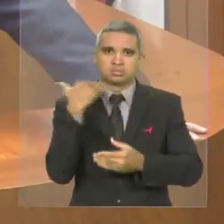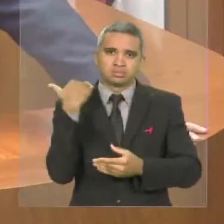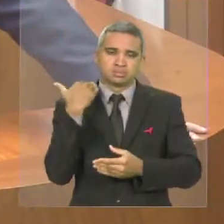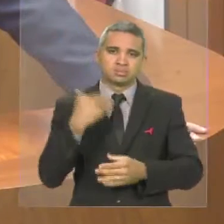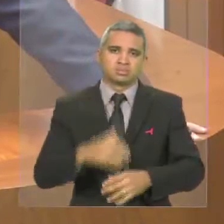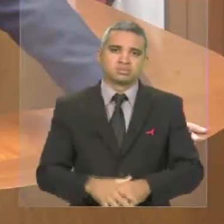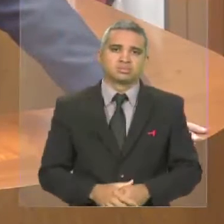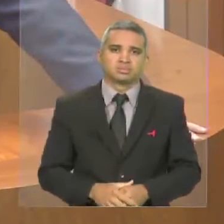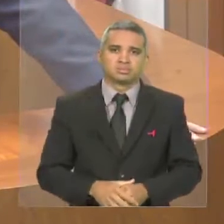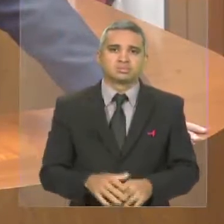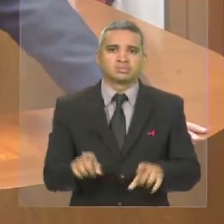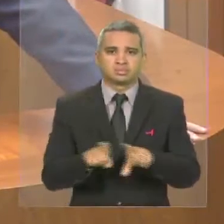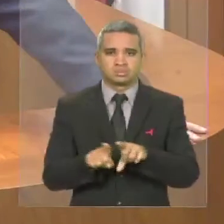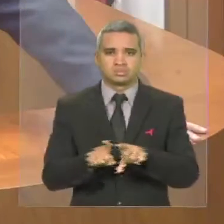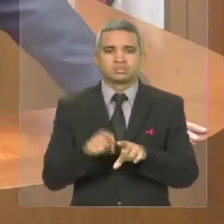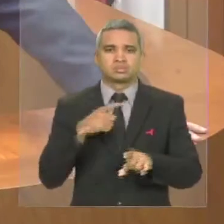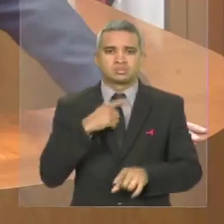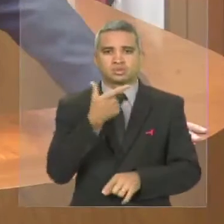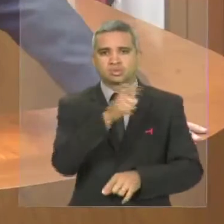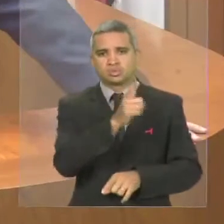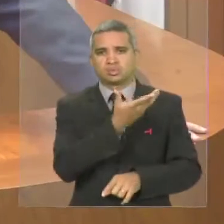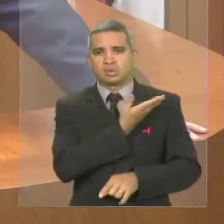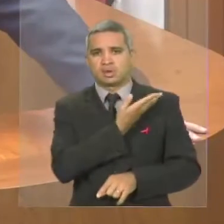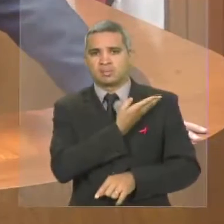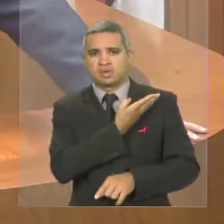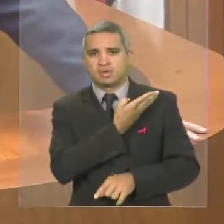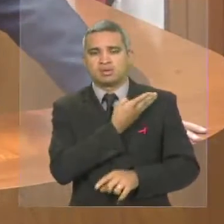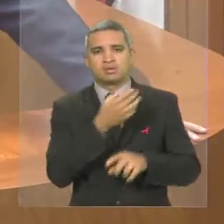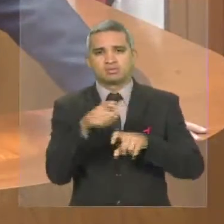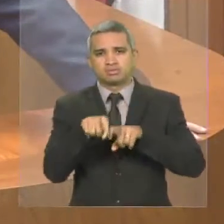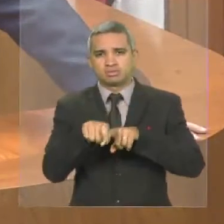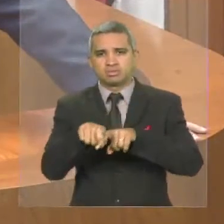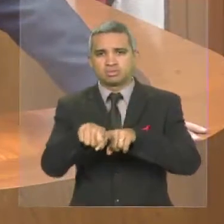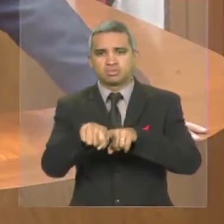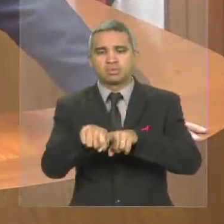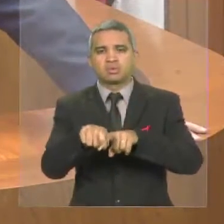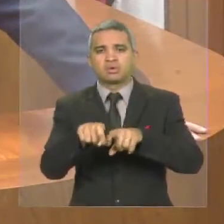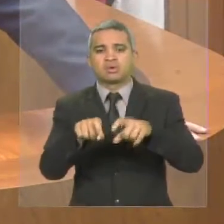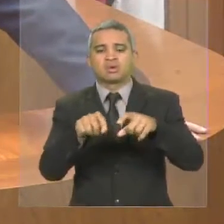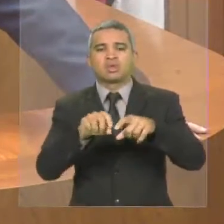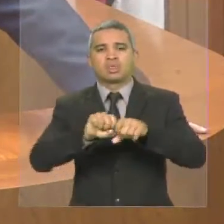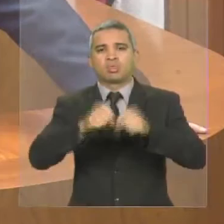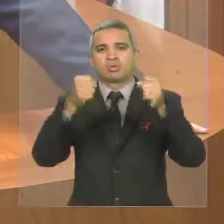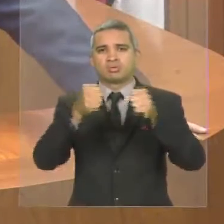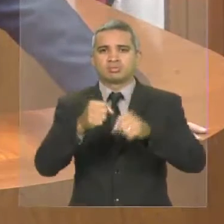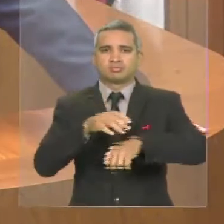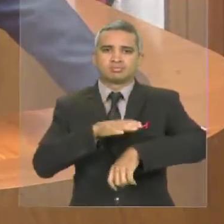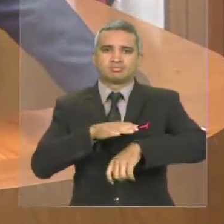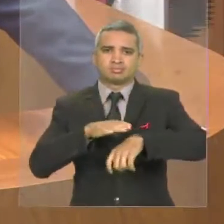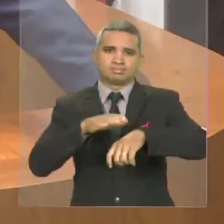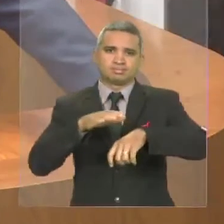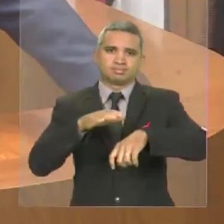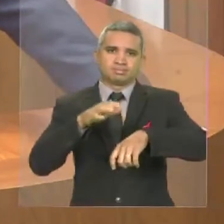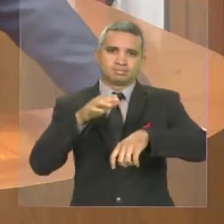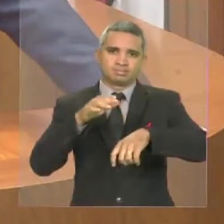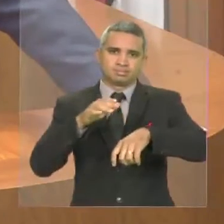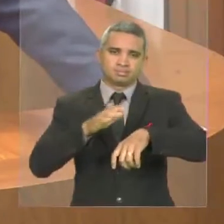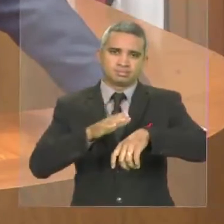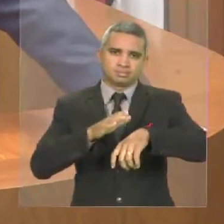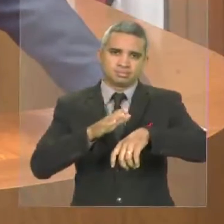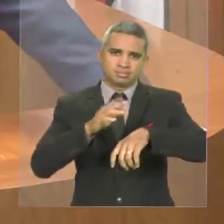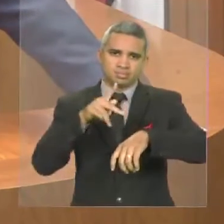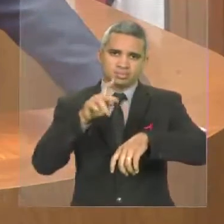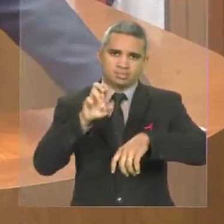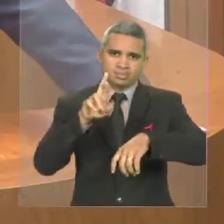nessa moto, outro amigo quebrou a perna, o braço, a cavícula, mas graças a Deus está fora de perigo. Mas o vereador de vários